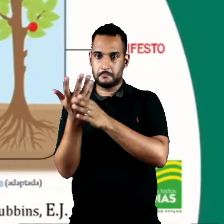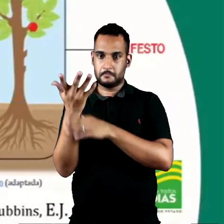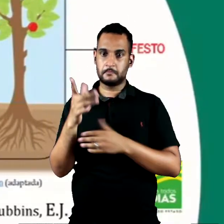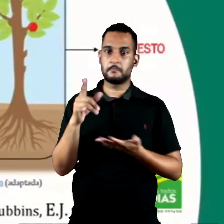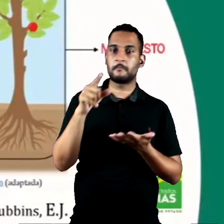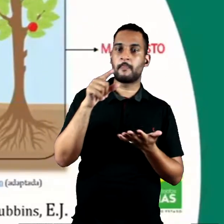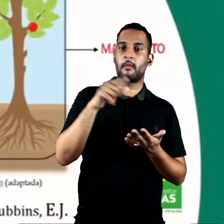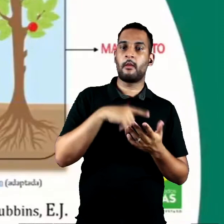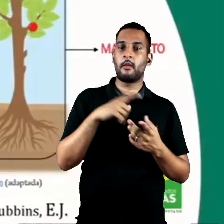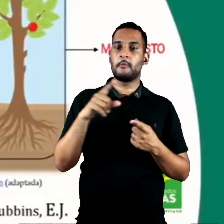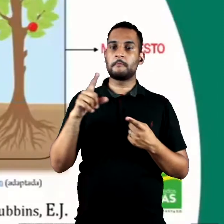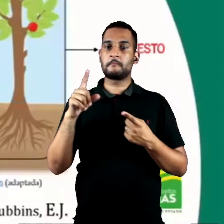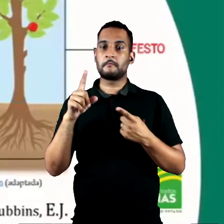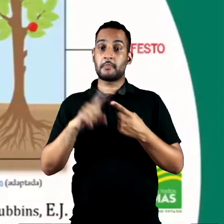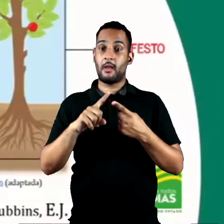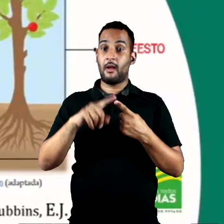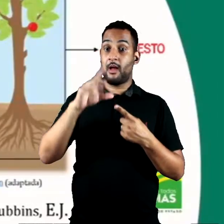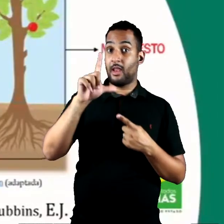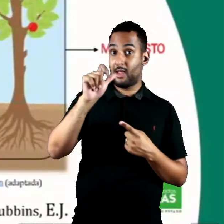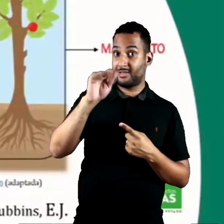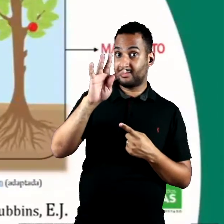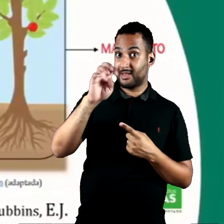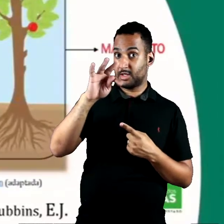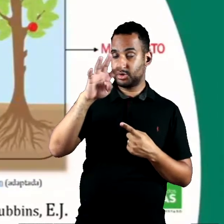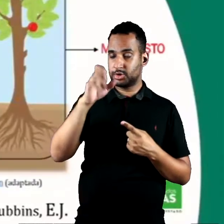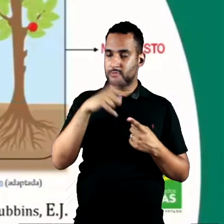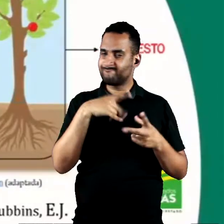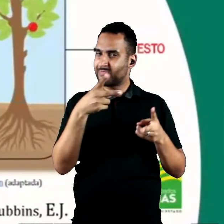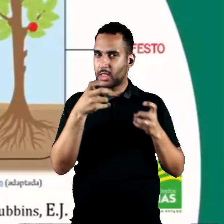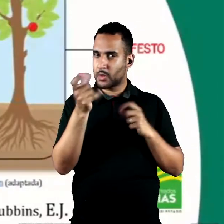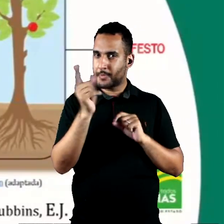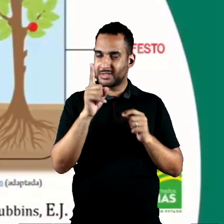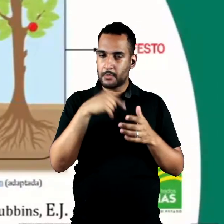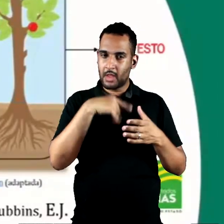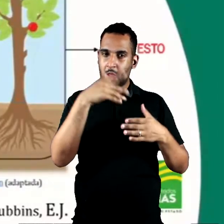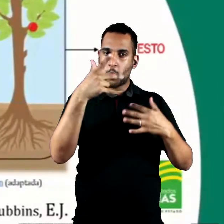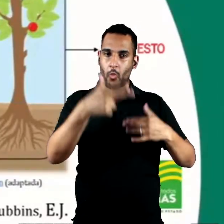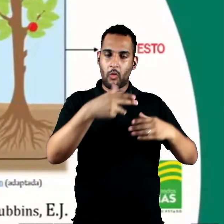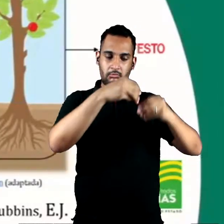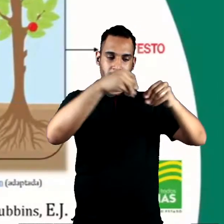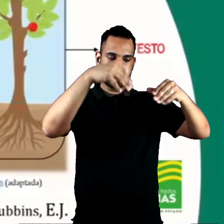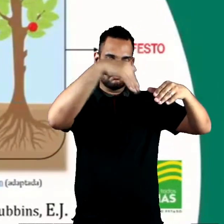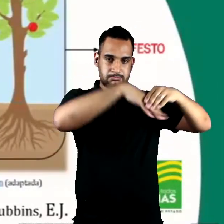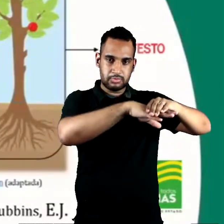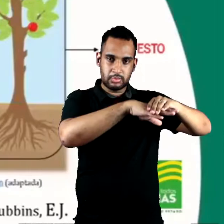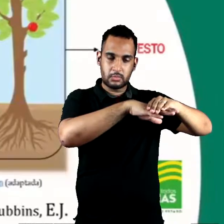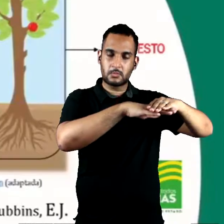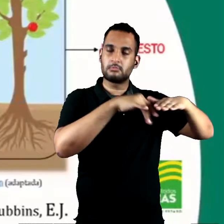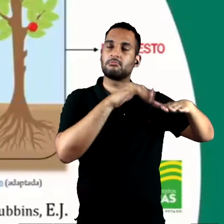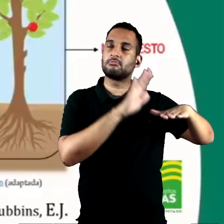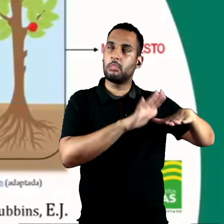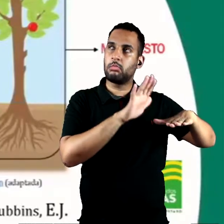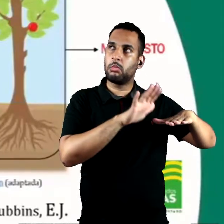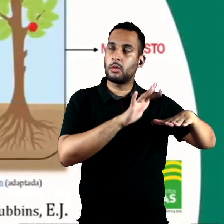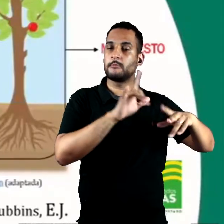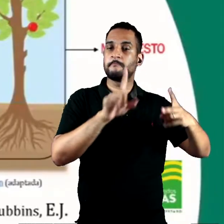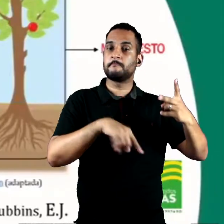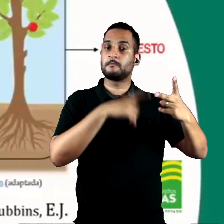ainda está adormecida, não perceptível. O estágio emergente é aquele que requer uma